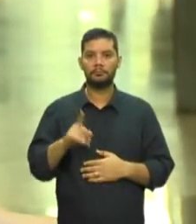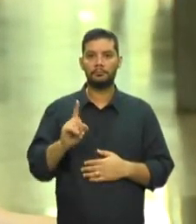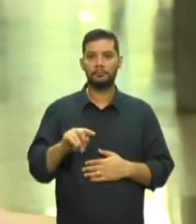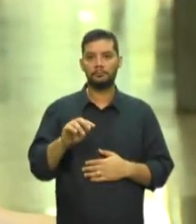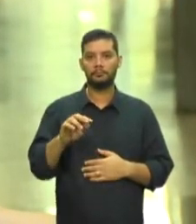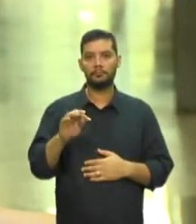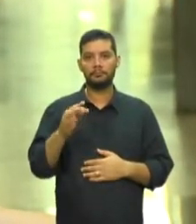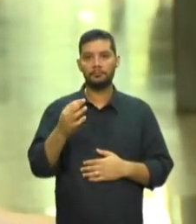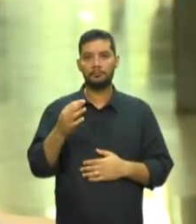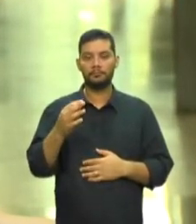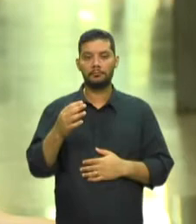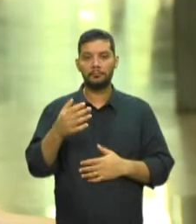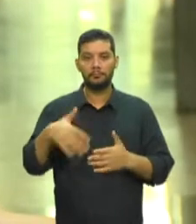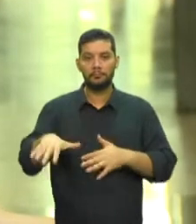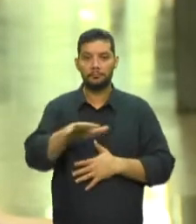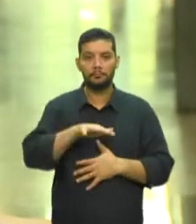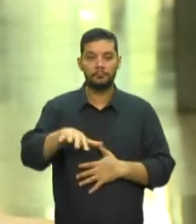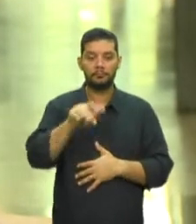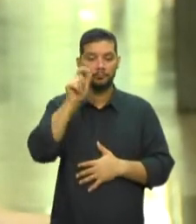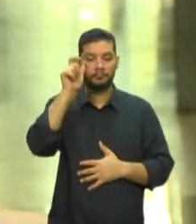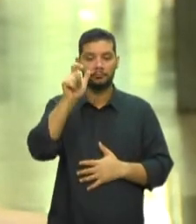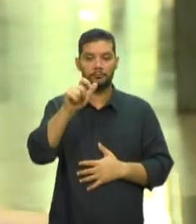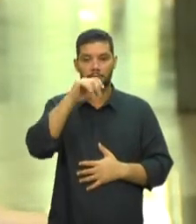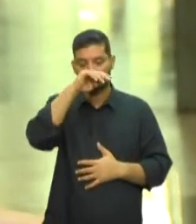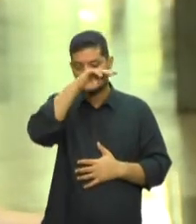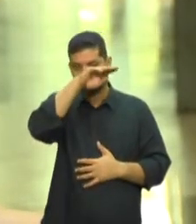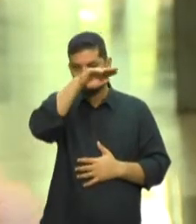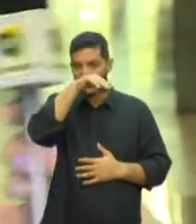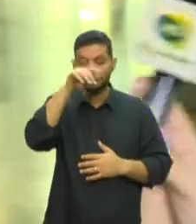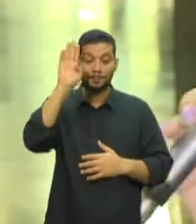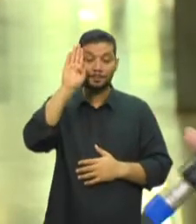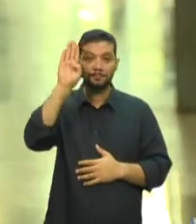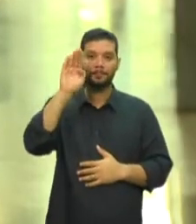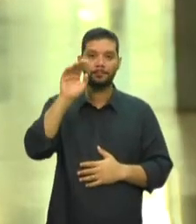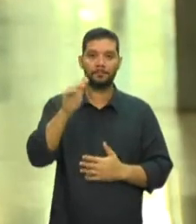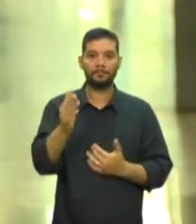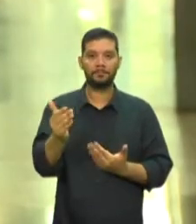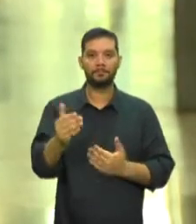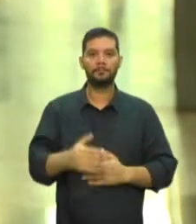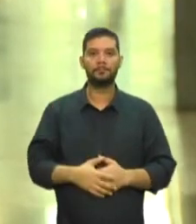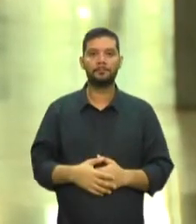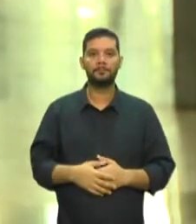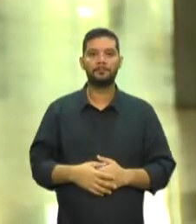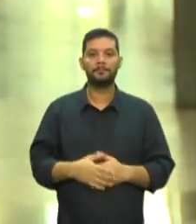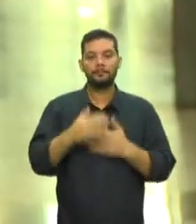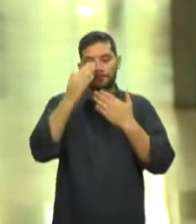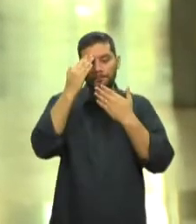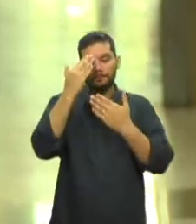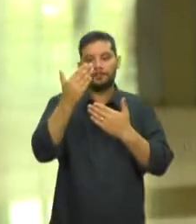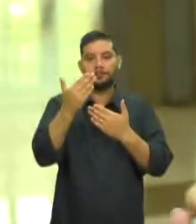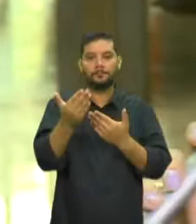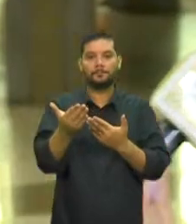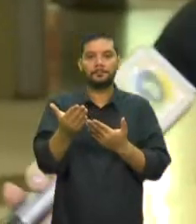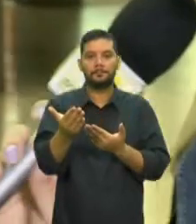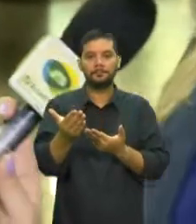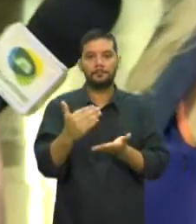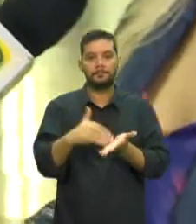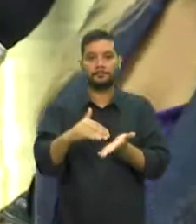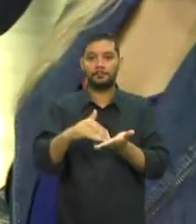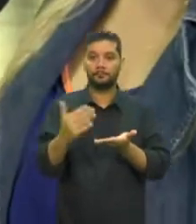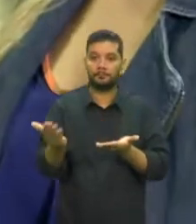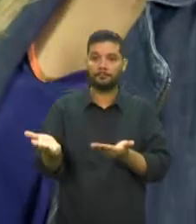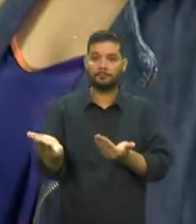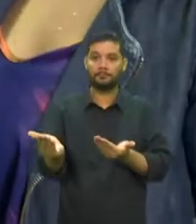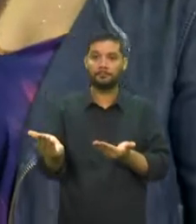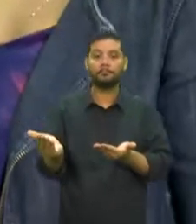e também para o público interessado em geral, especialmente os jovens. Obrigada, secretário, pela sua participação. Vamos fazer o convite às pessoas, a